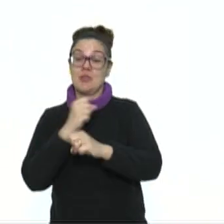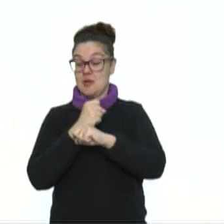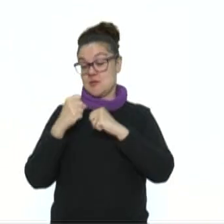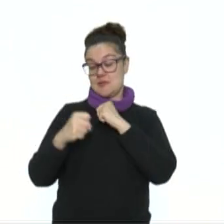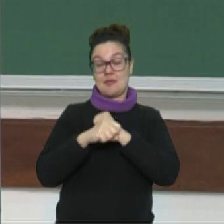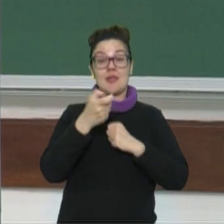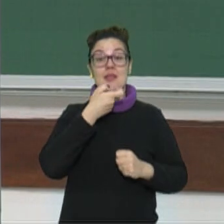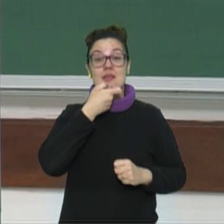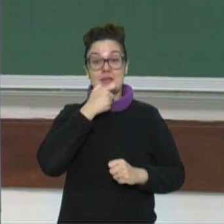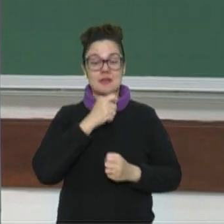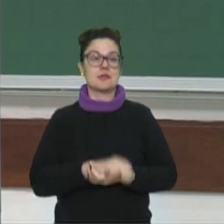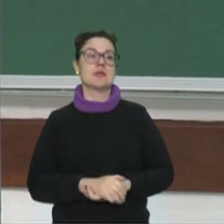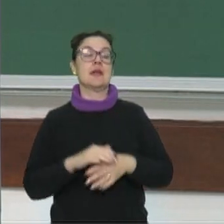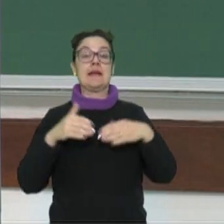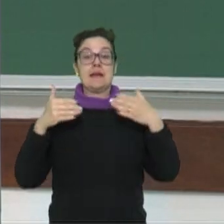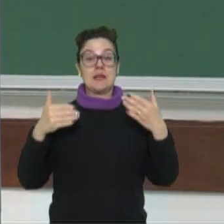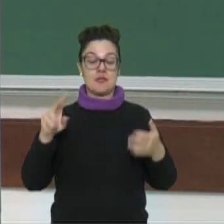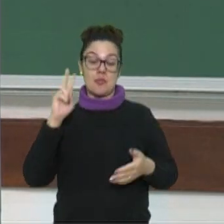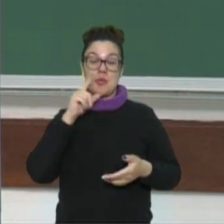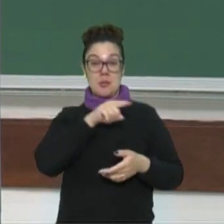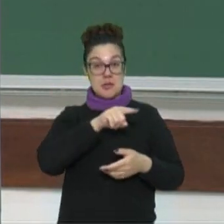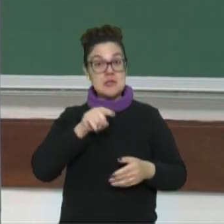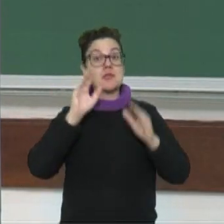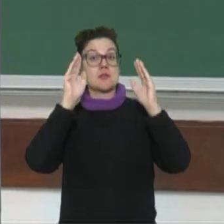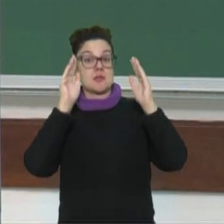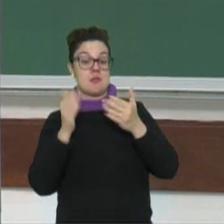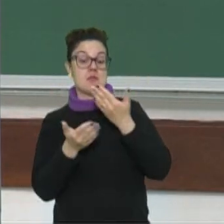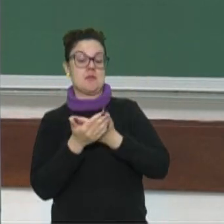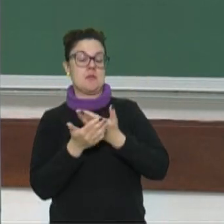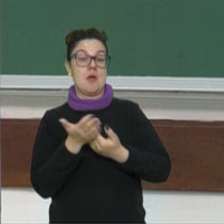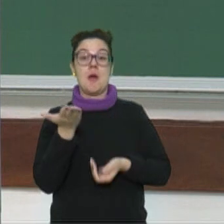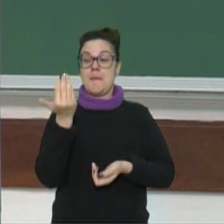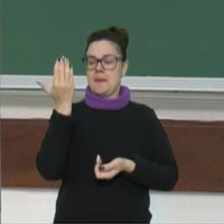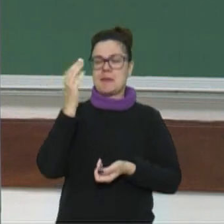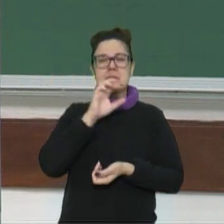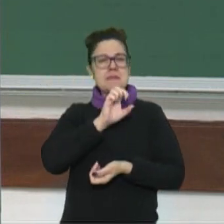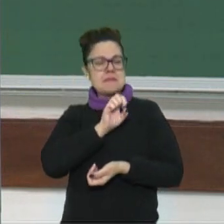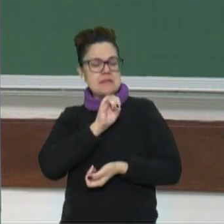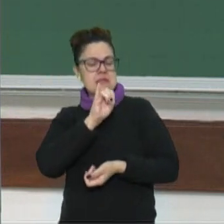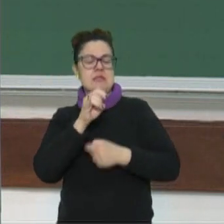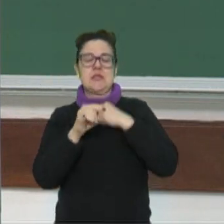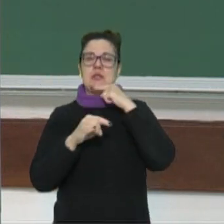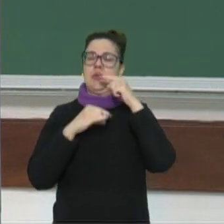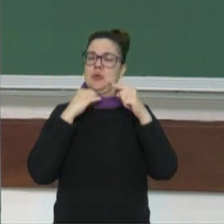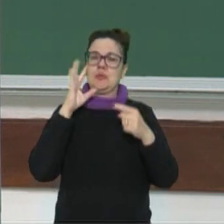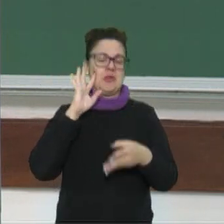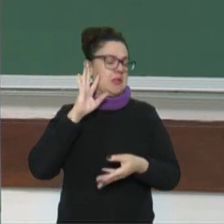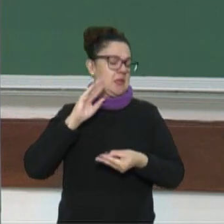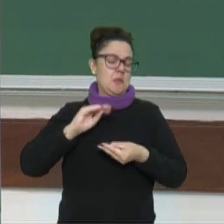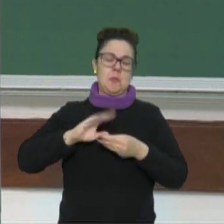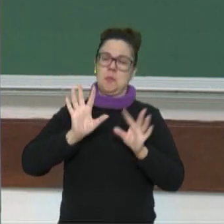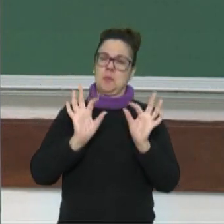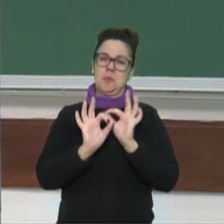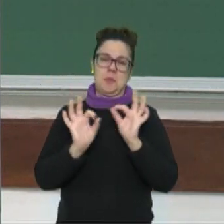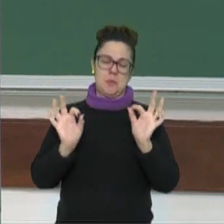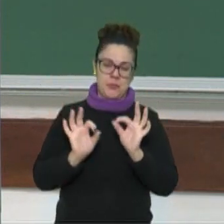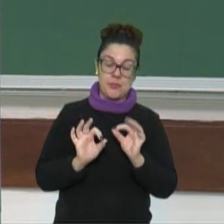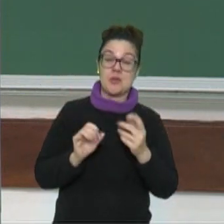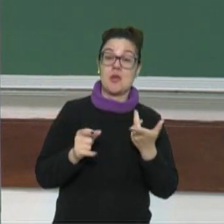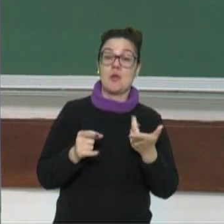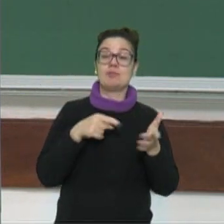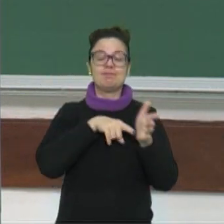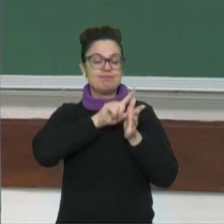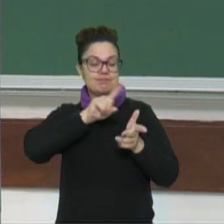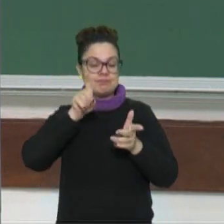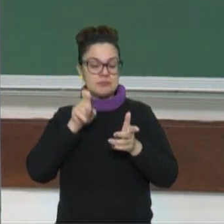inglesa. Então, vamos lembrar que tudo isso aí vocês já viram em aulas anteriores. Se tiverem mais alguma dúvida, ficarem agora questionando